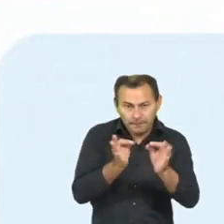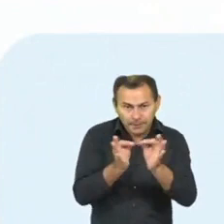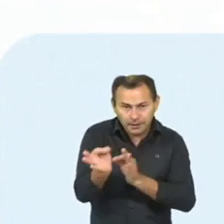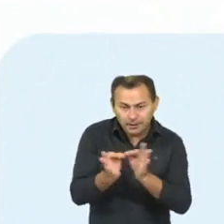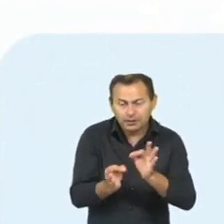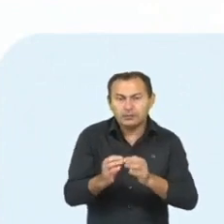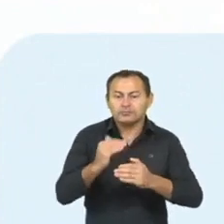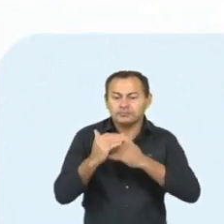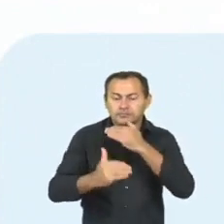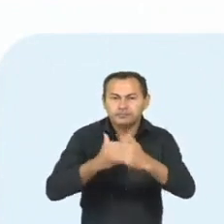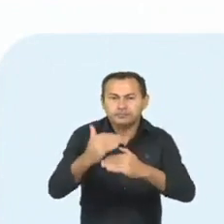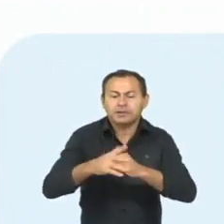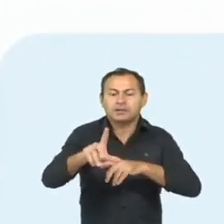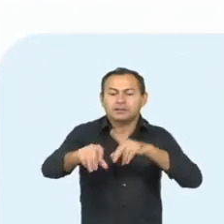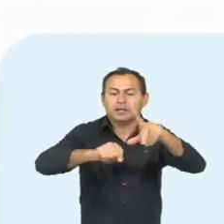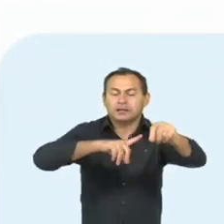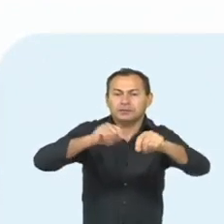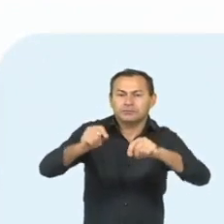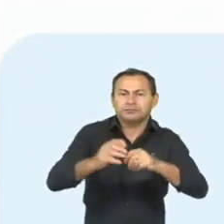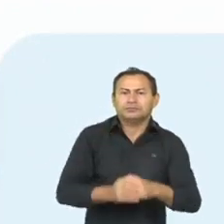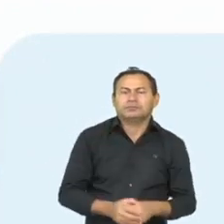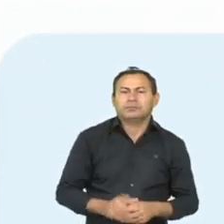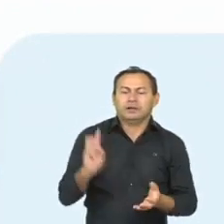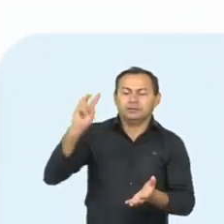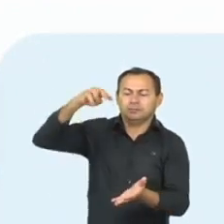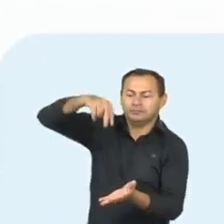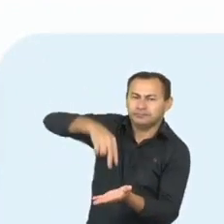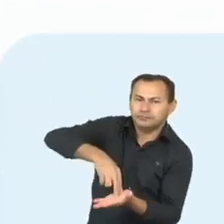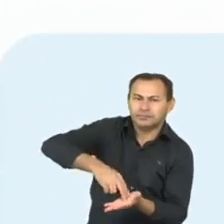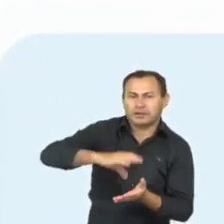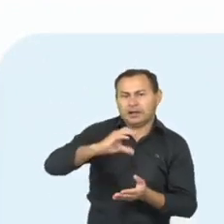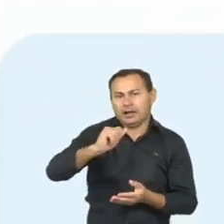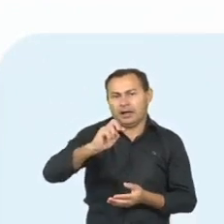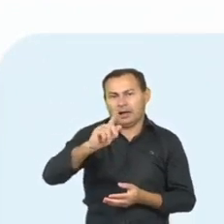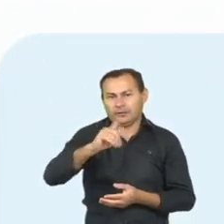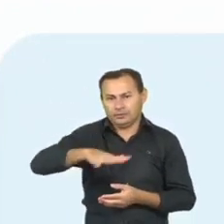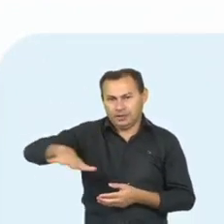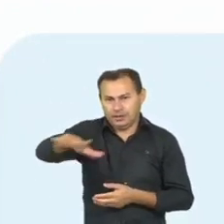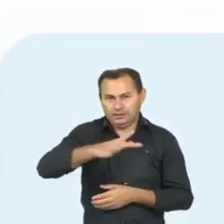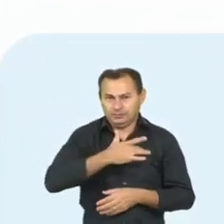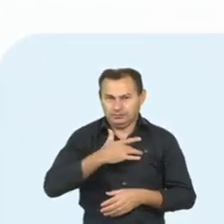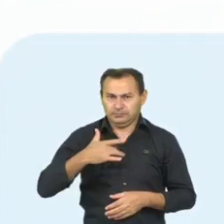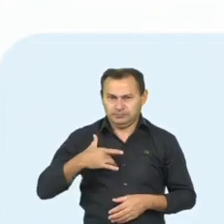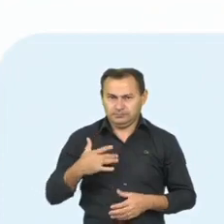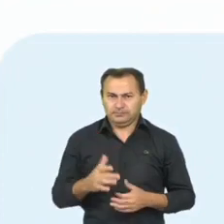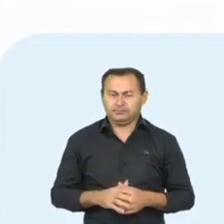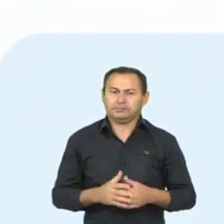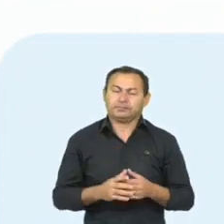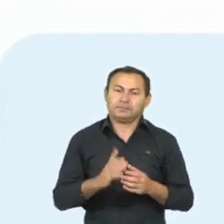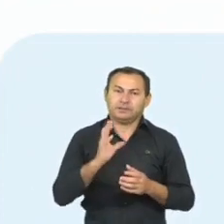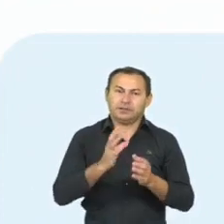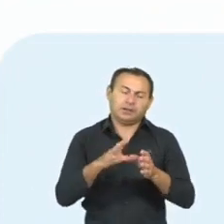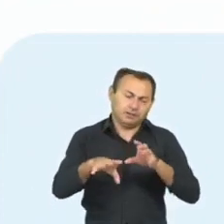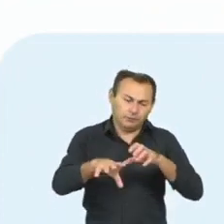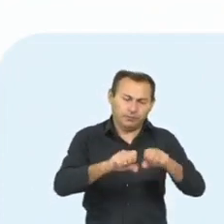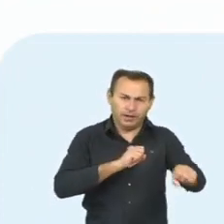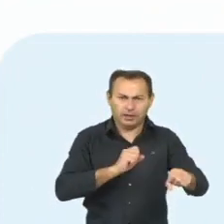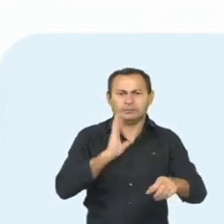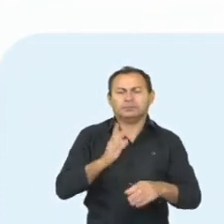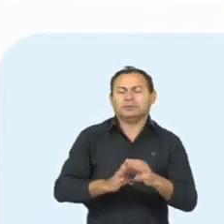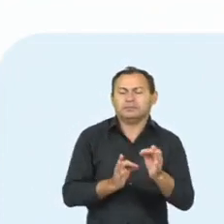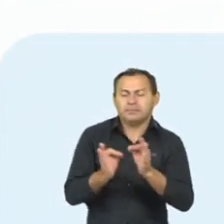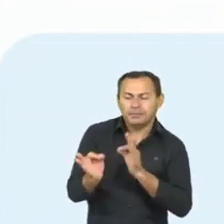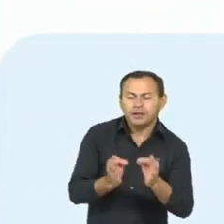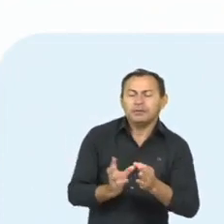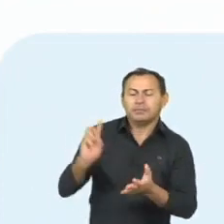para um processo seletivo para atuar em um cargo da área da saúde. Então, já é formado, está se